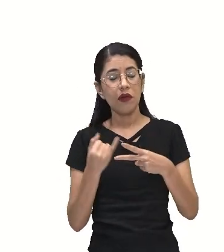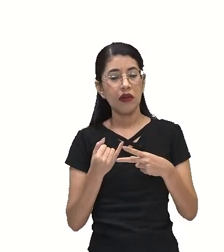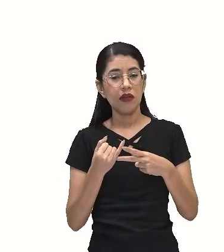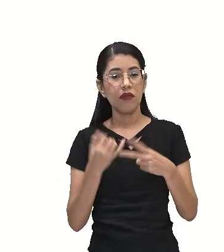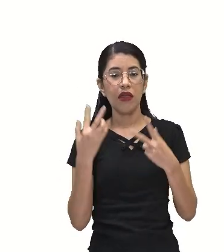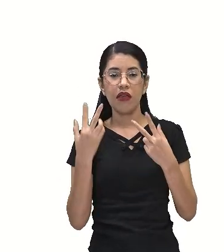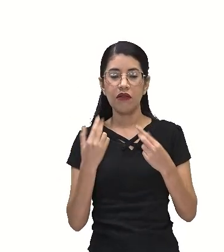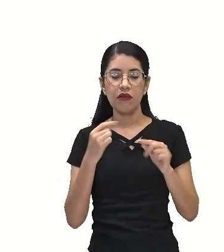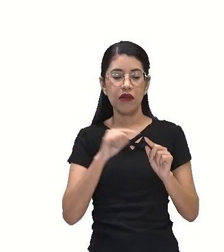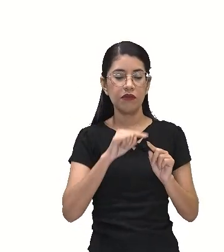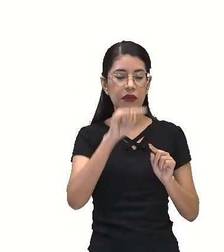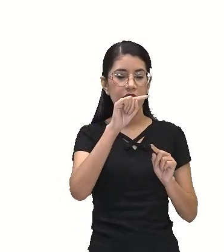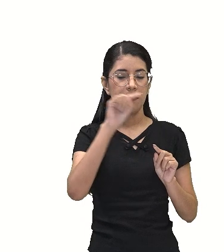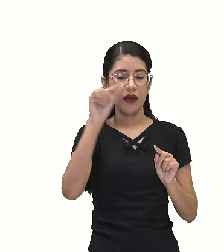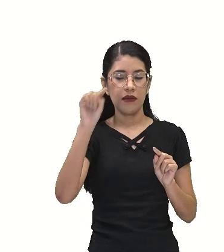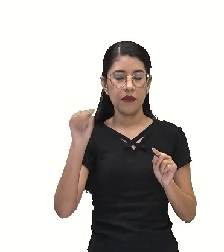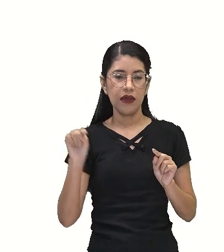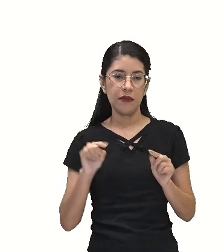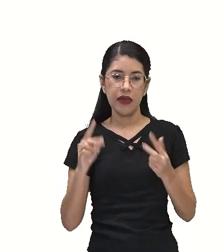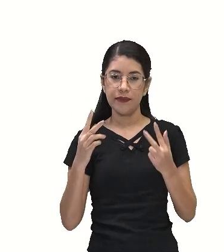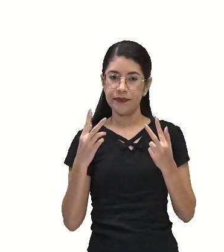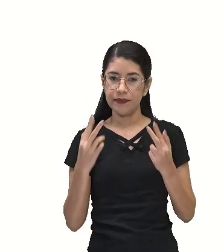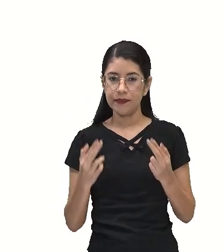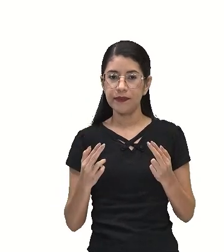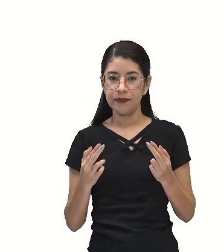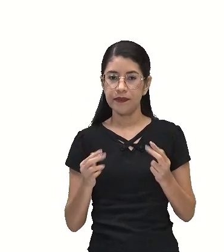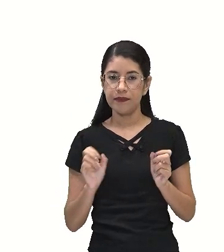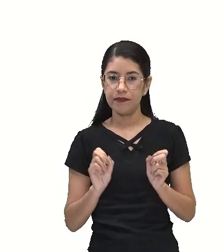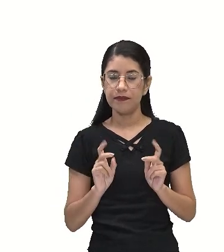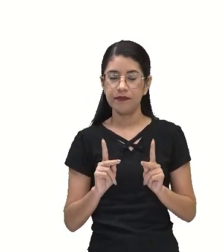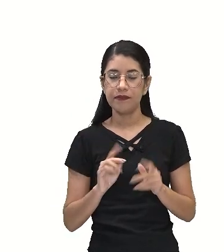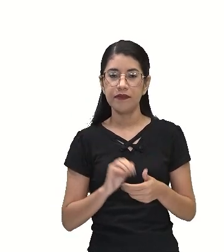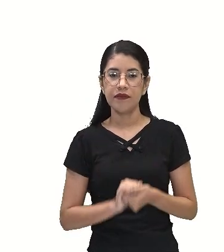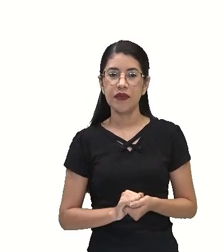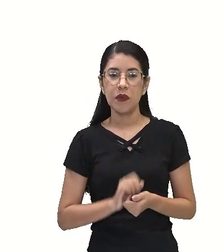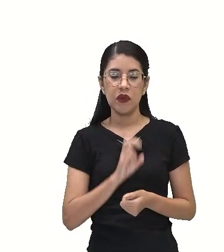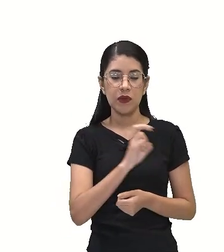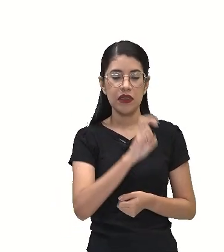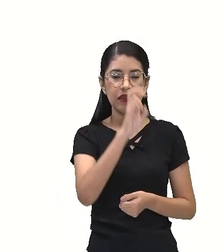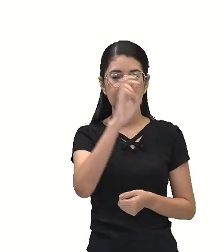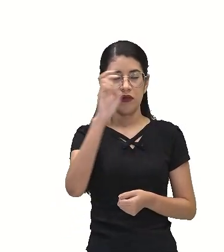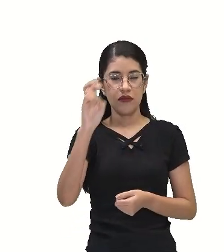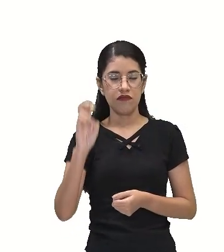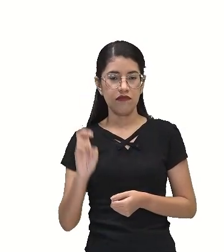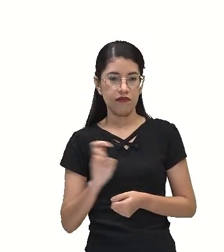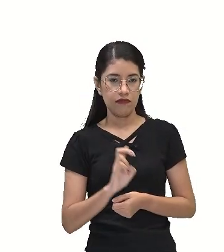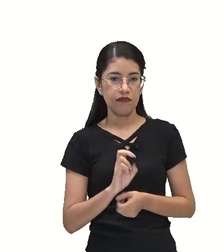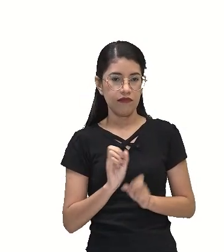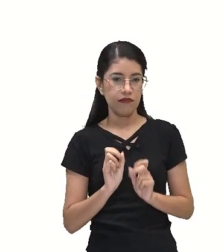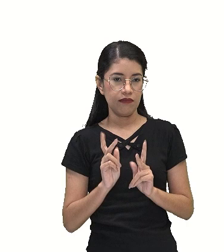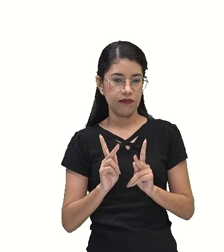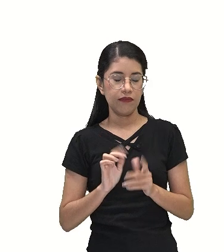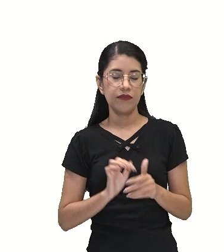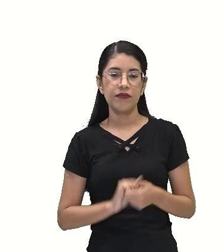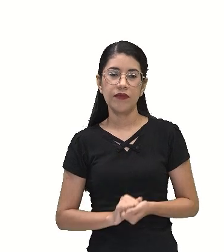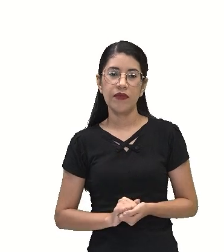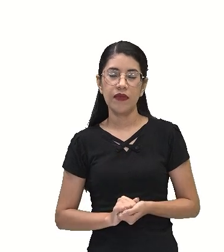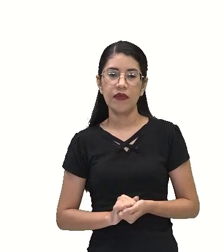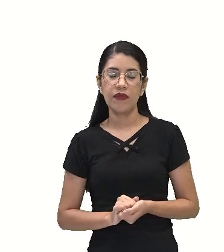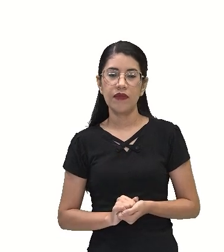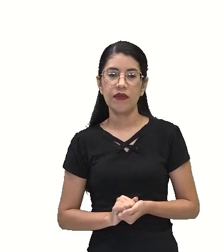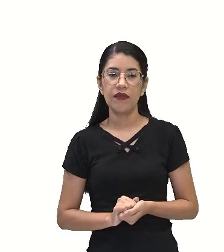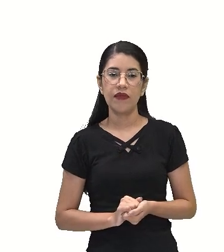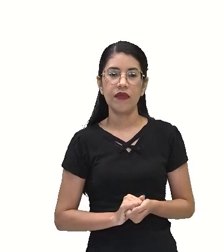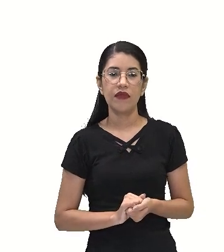medidas serão iguais, tá? Então, se ali é 5, ali é 5, aqui é 5 e aqui também,